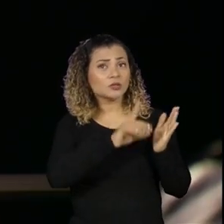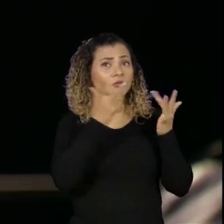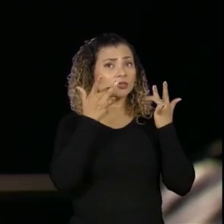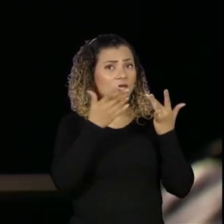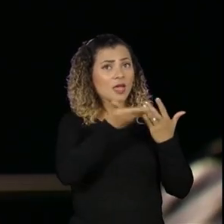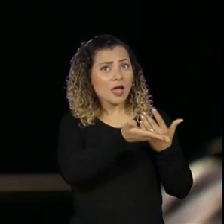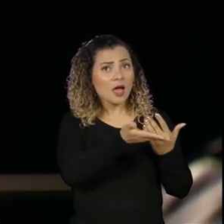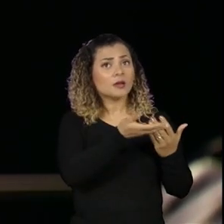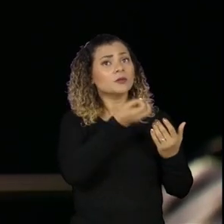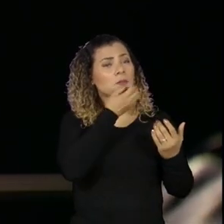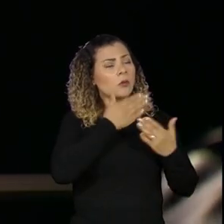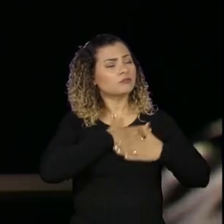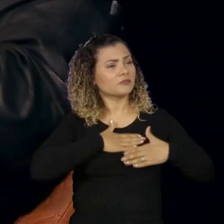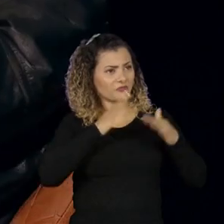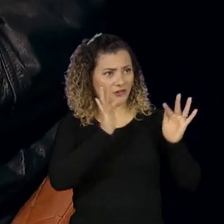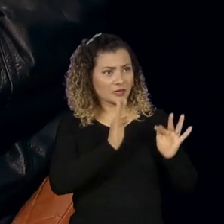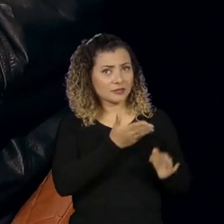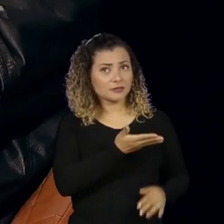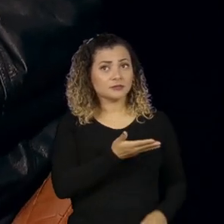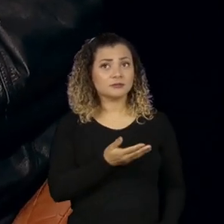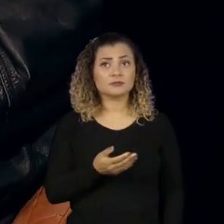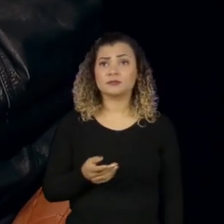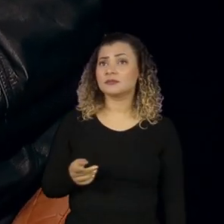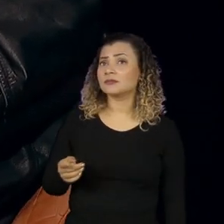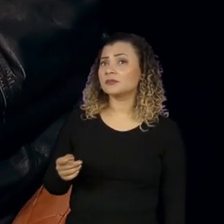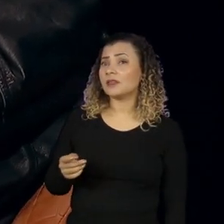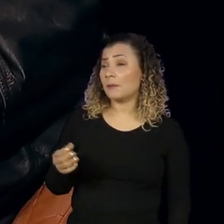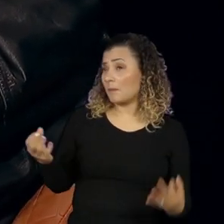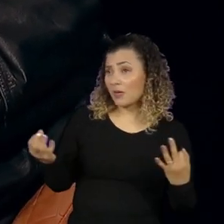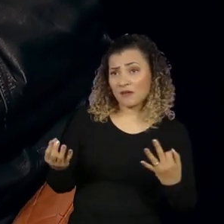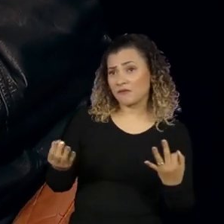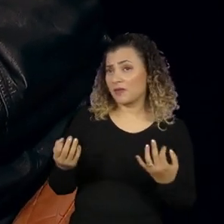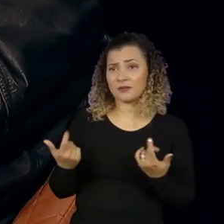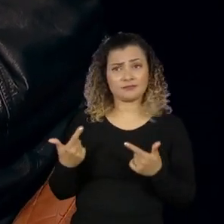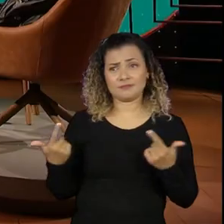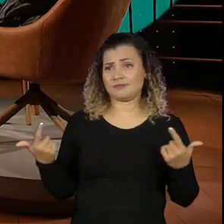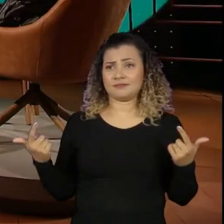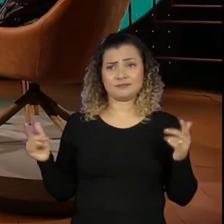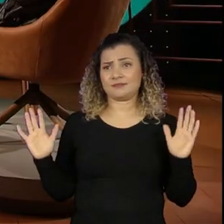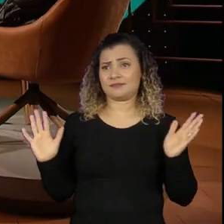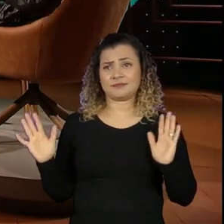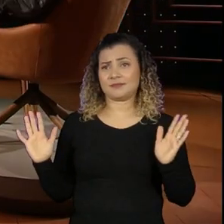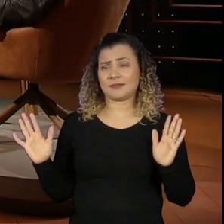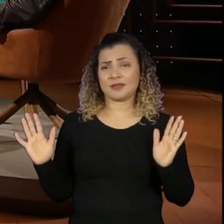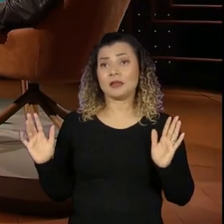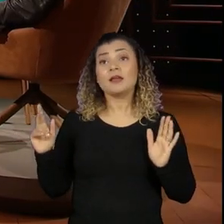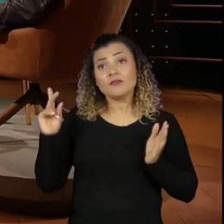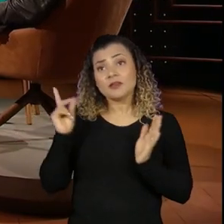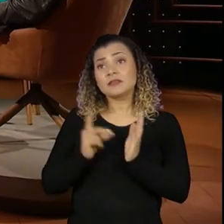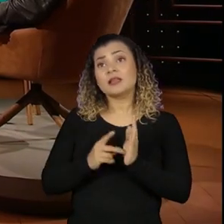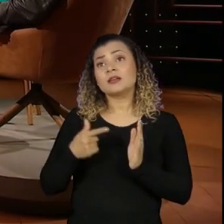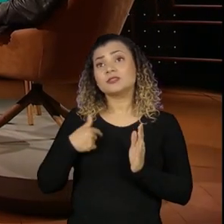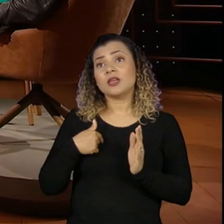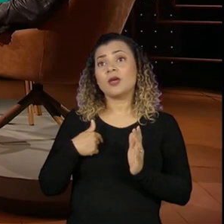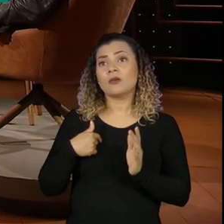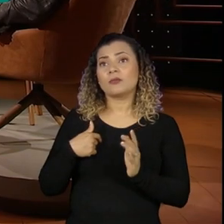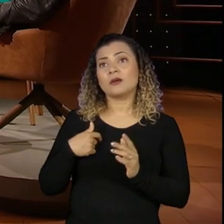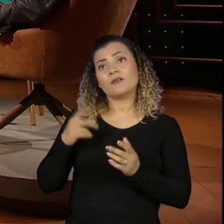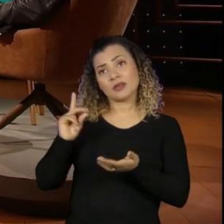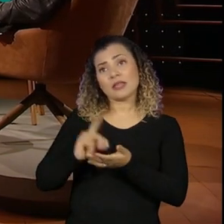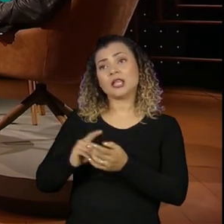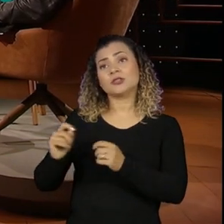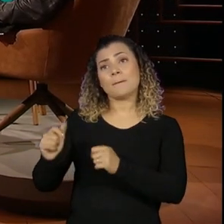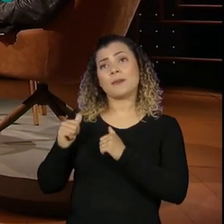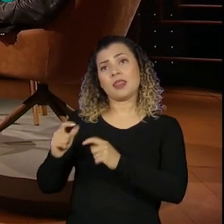teatro realizado? Não, nunca. Né? Até enquanto eu tô na minha faixa bônus ainda, né? Como eu